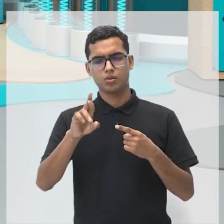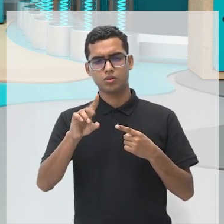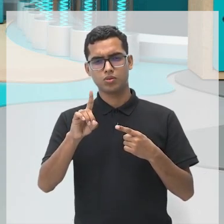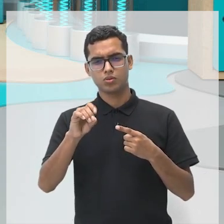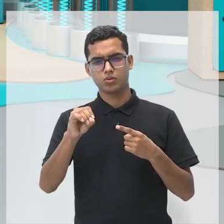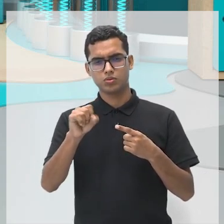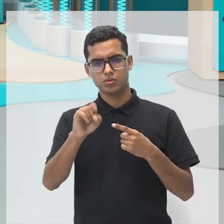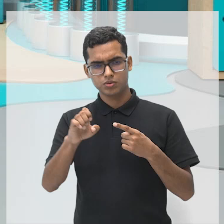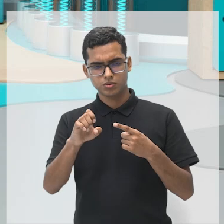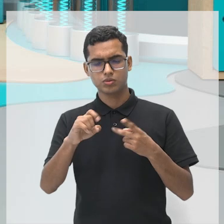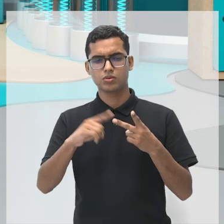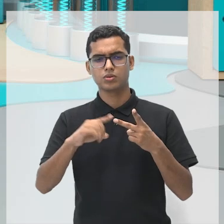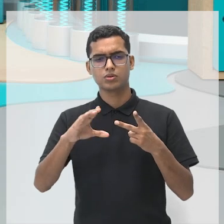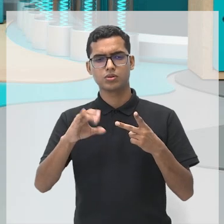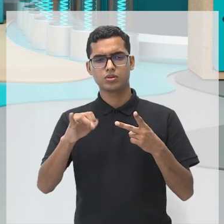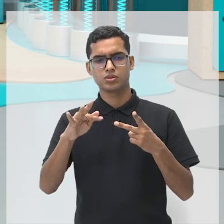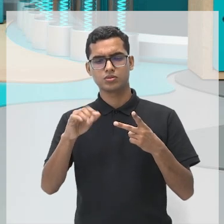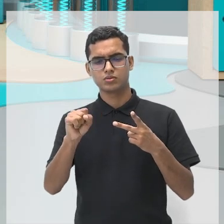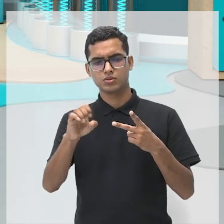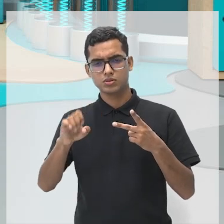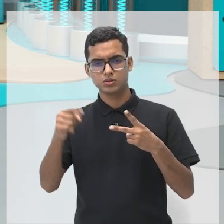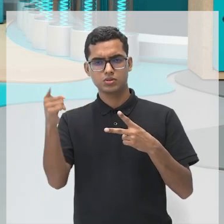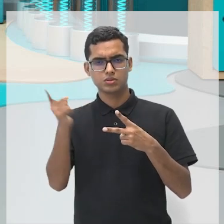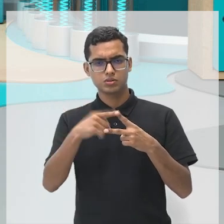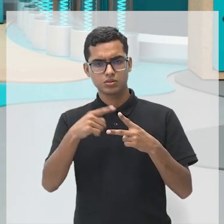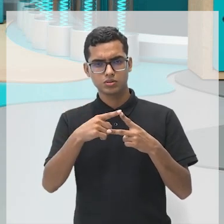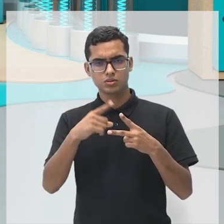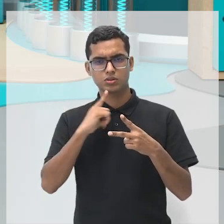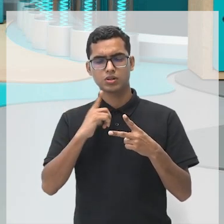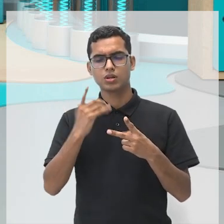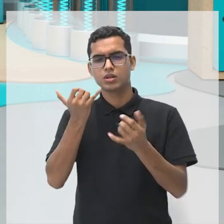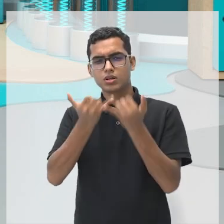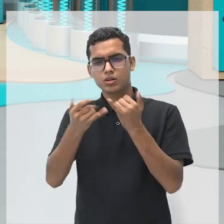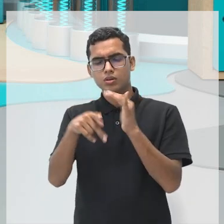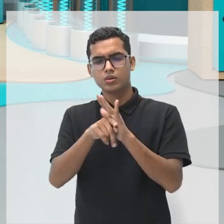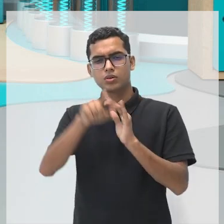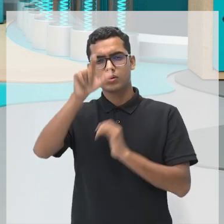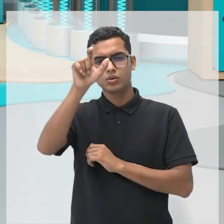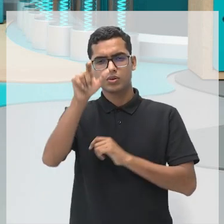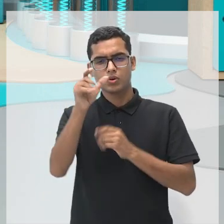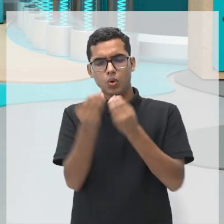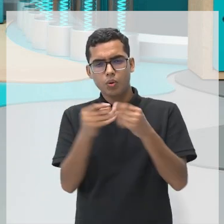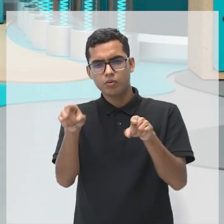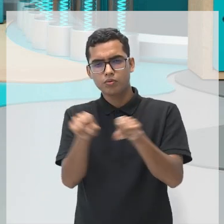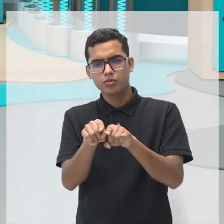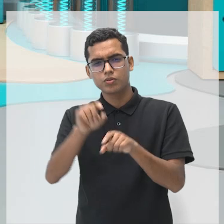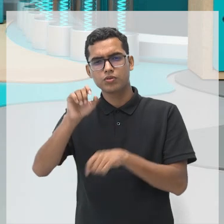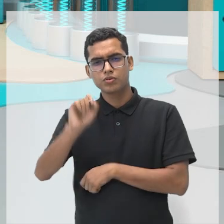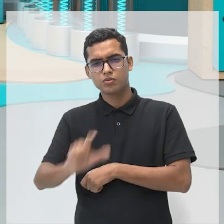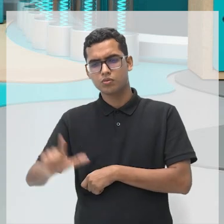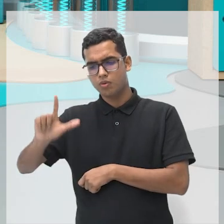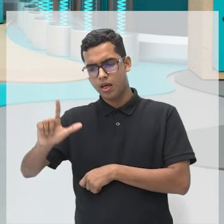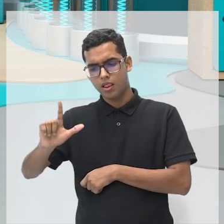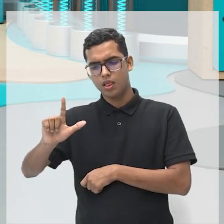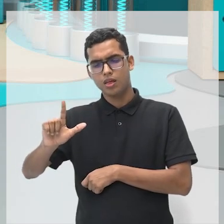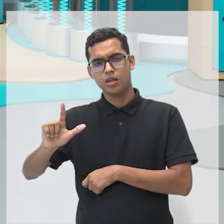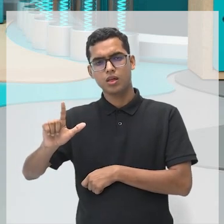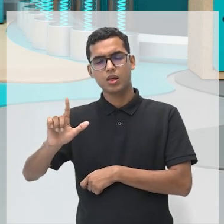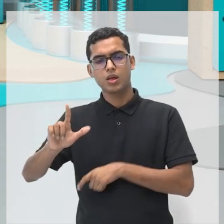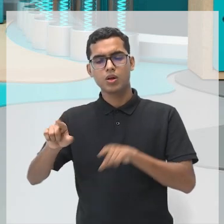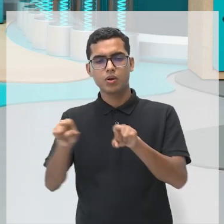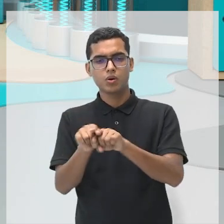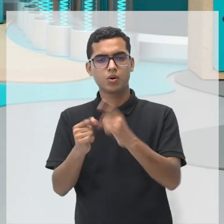nominho, né, lordose, porque ela tem um formatinho ali de L. E cifose porque ela vai ter um formato de C,